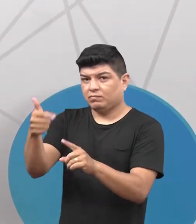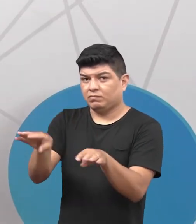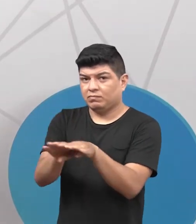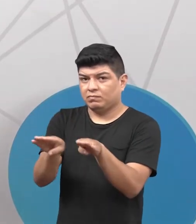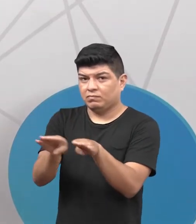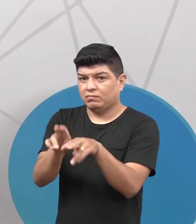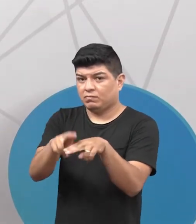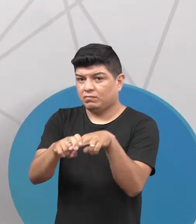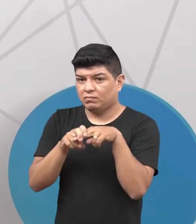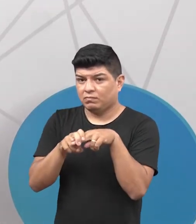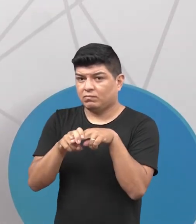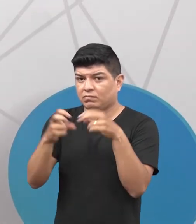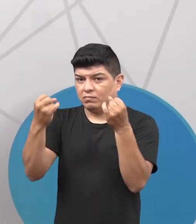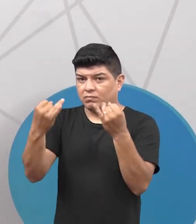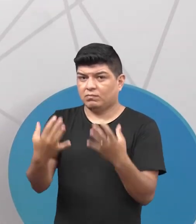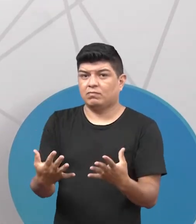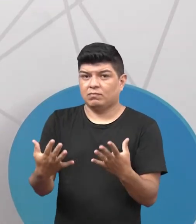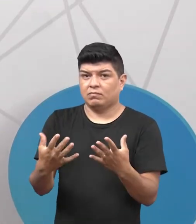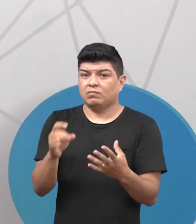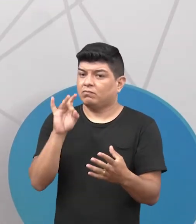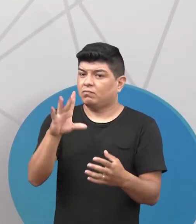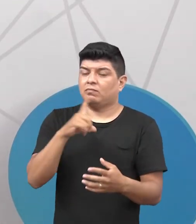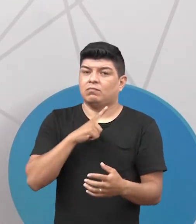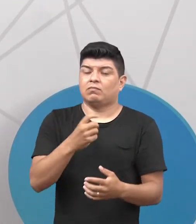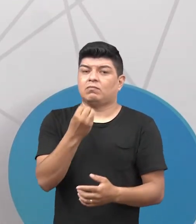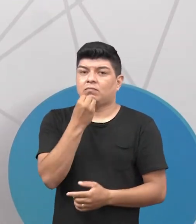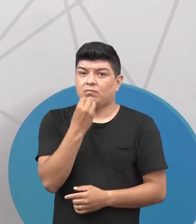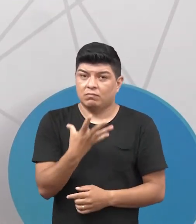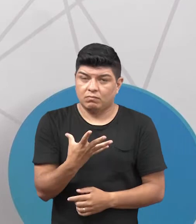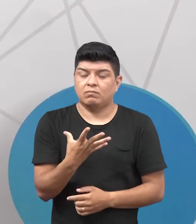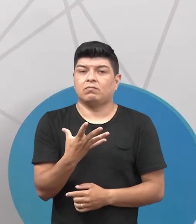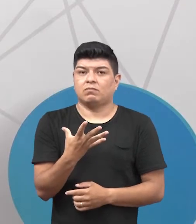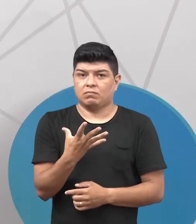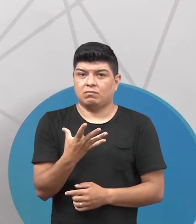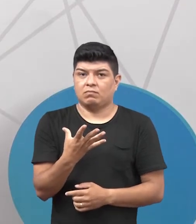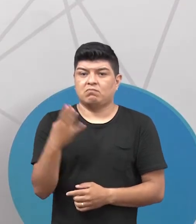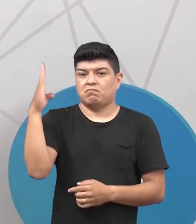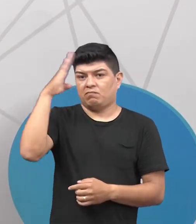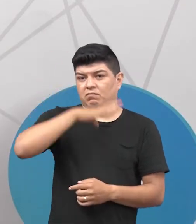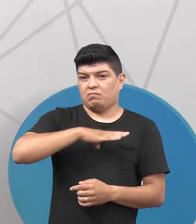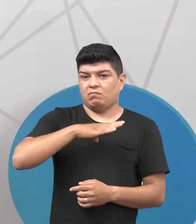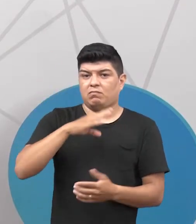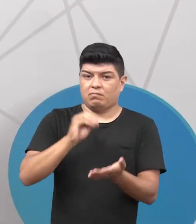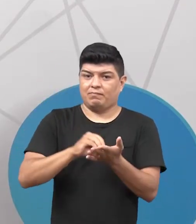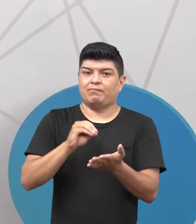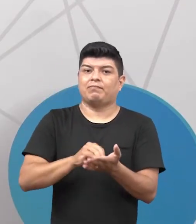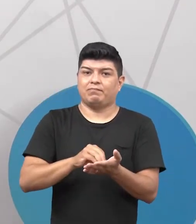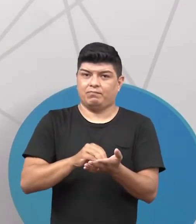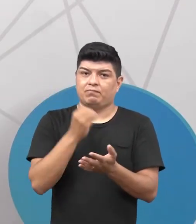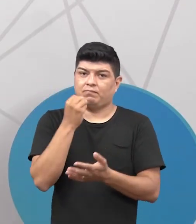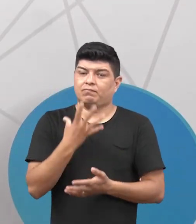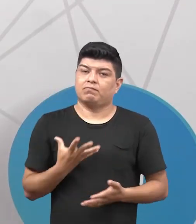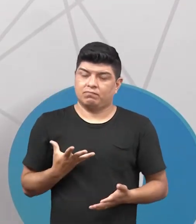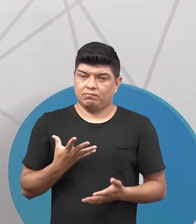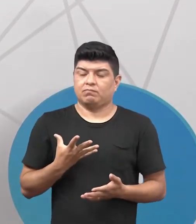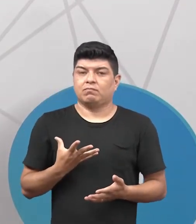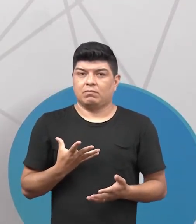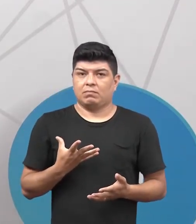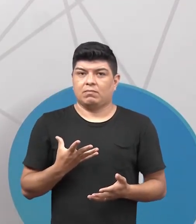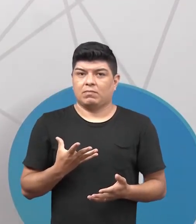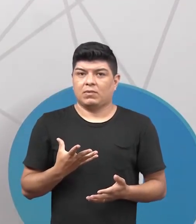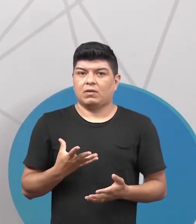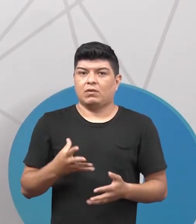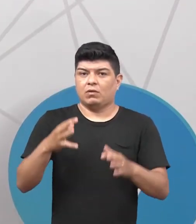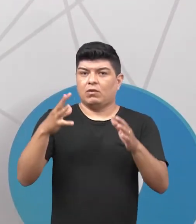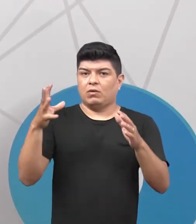por isso que ele vai dizer inicialmente que só existe um bem, o conhecimento, e só existe o mal, a ignorância, porque o conhecimento